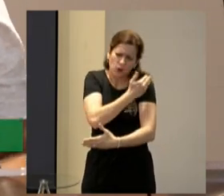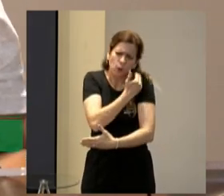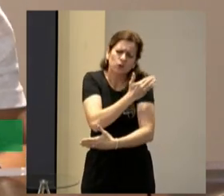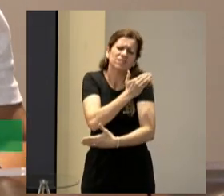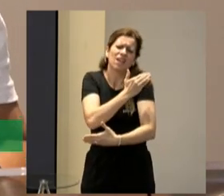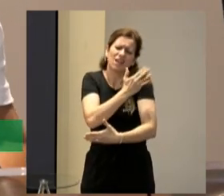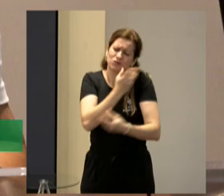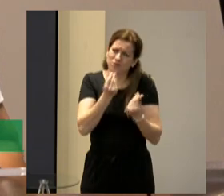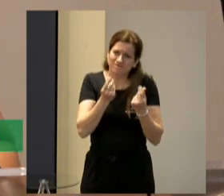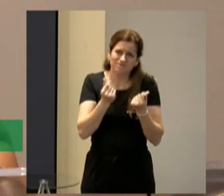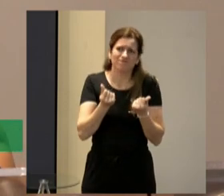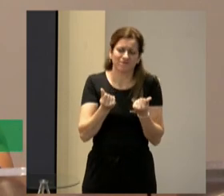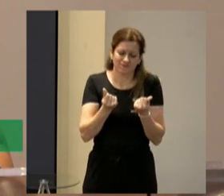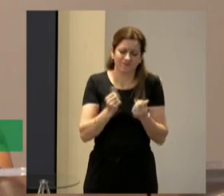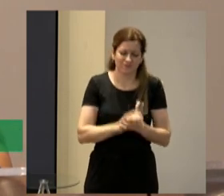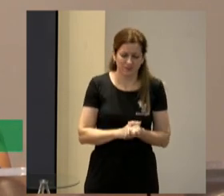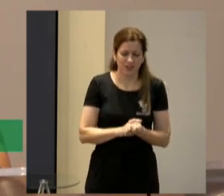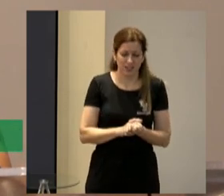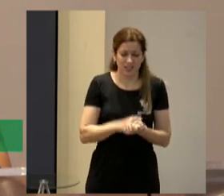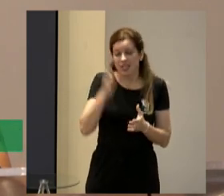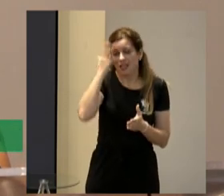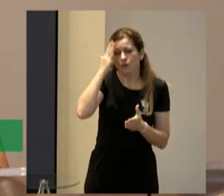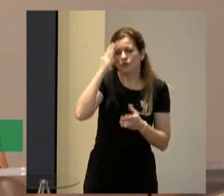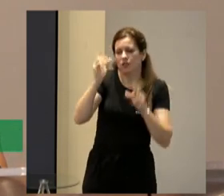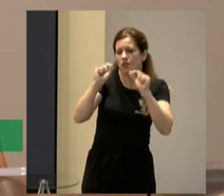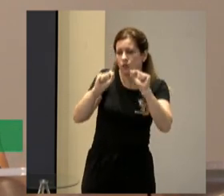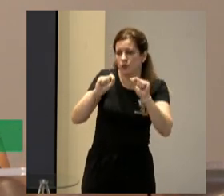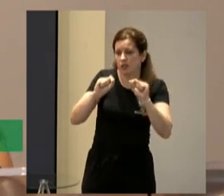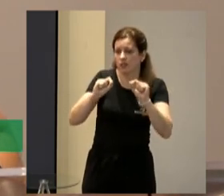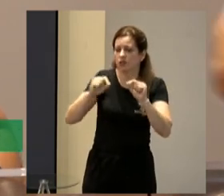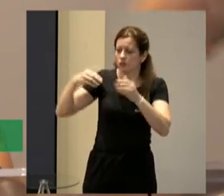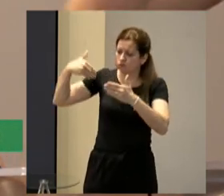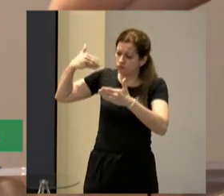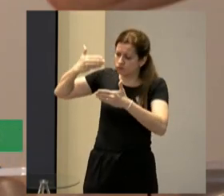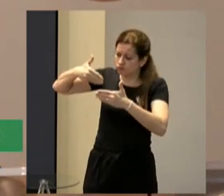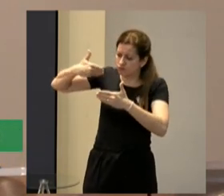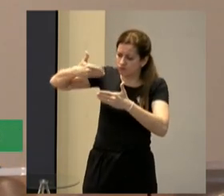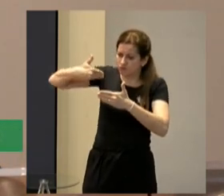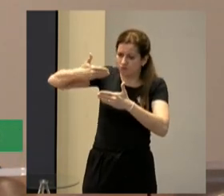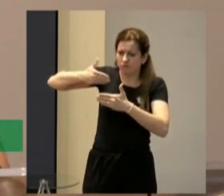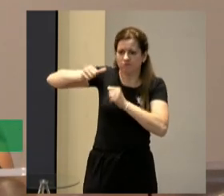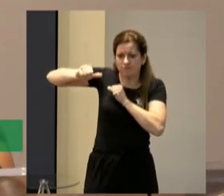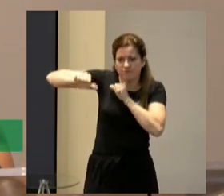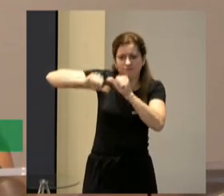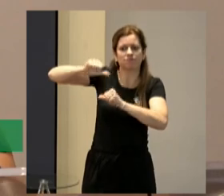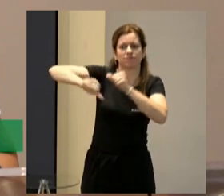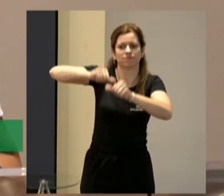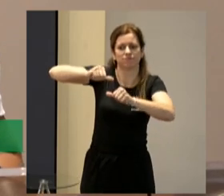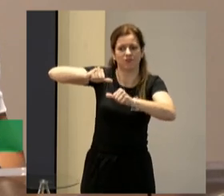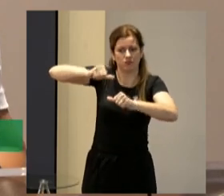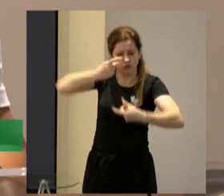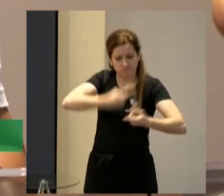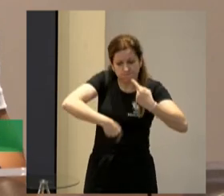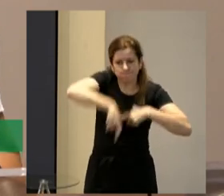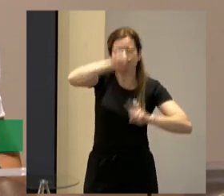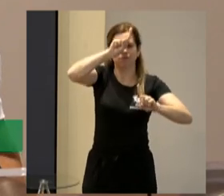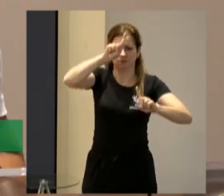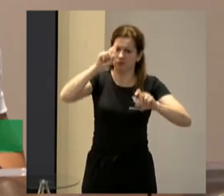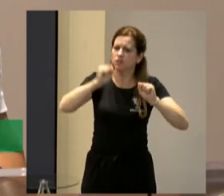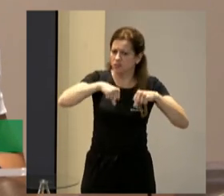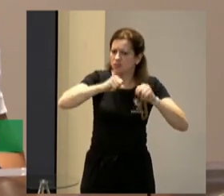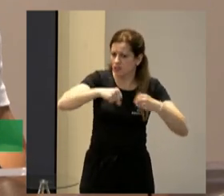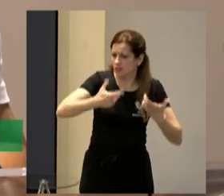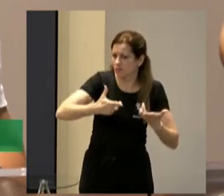hoje, eu entendo que nós tivemos avanços. Eu não faço parte do movimento, em